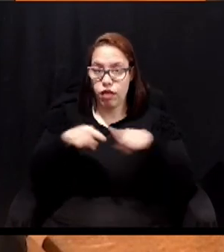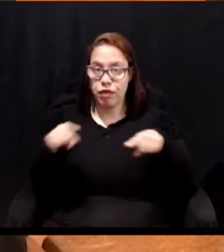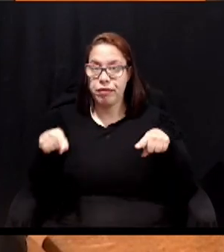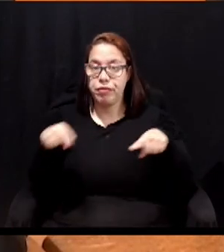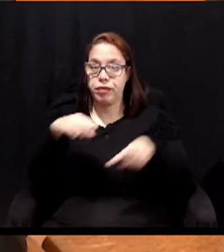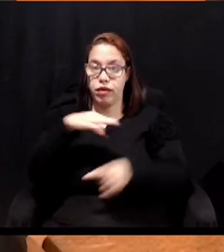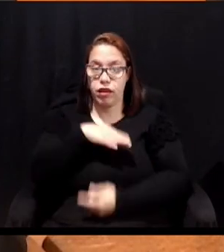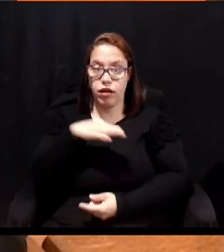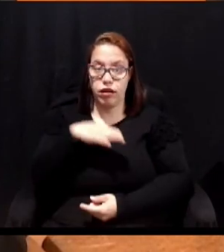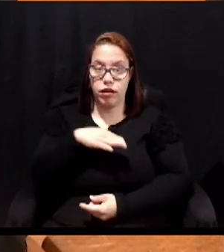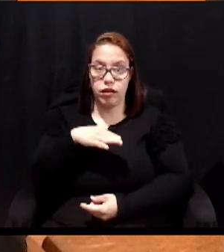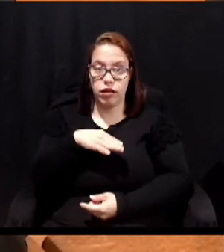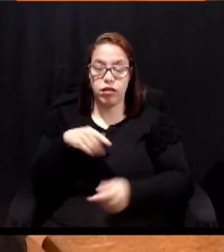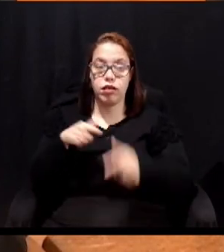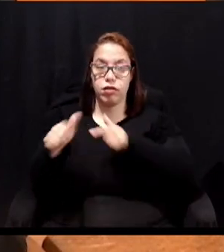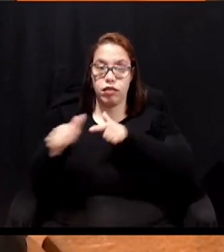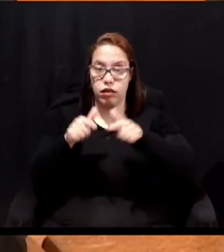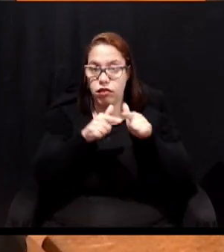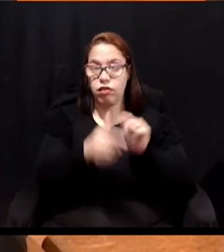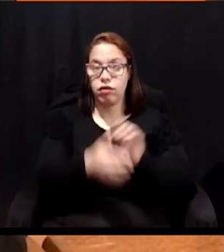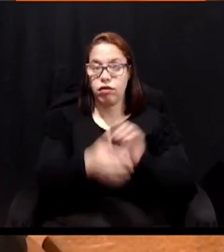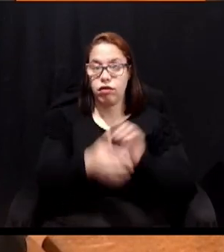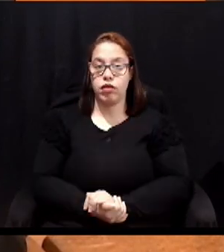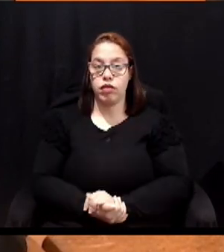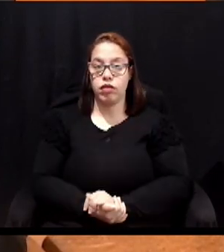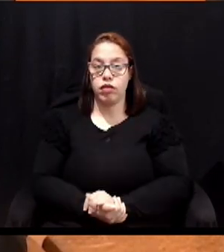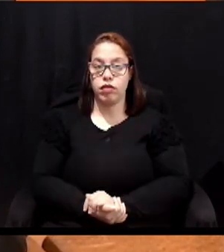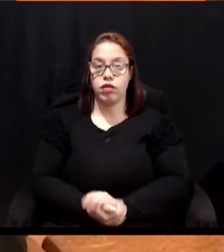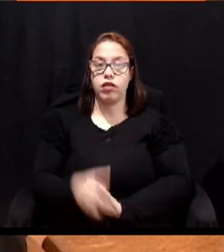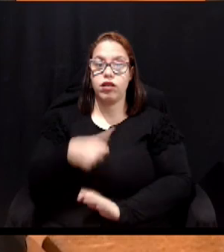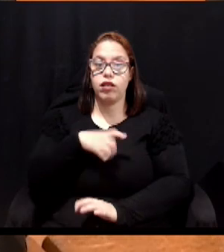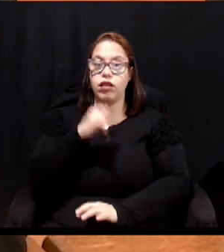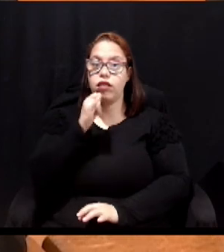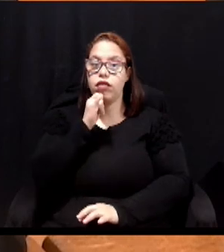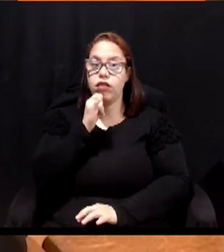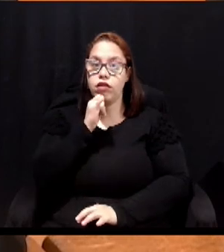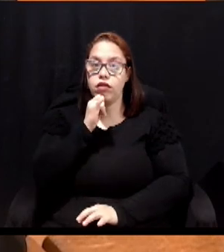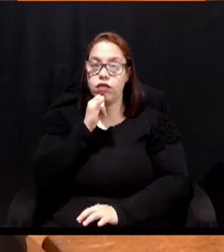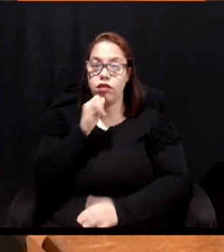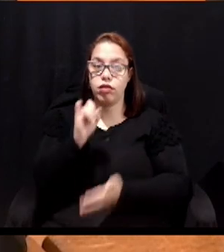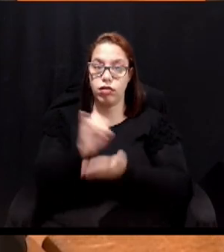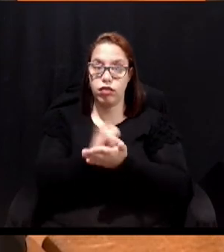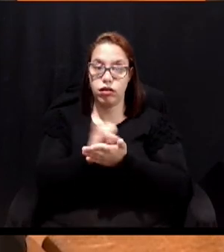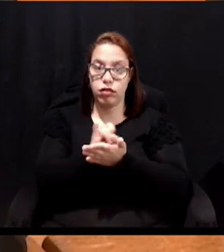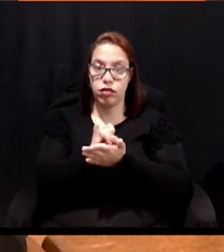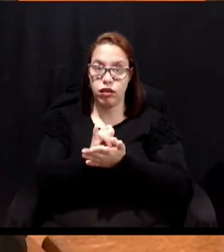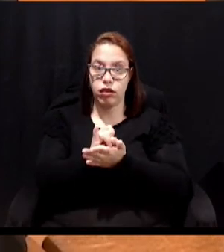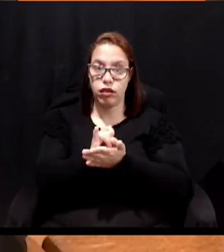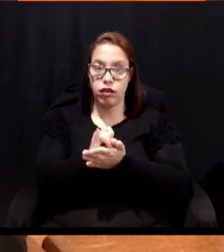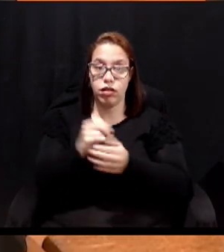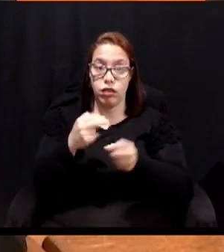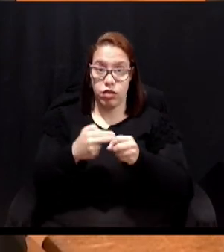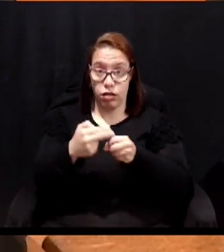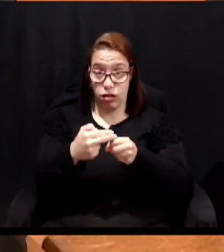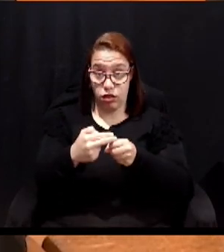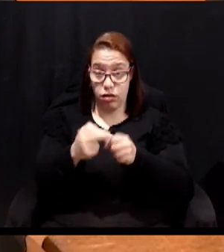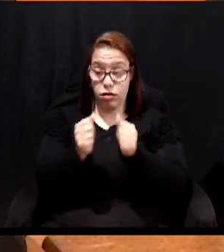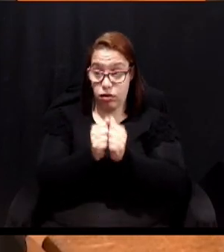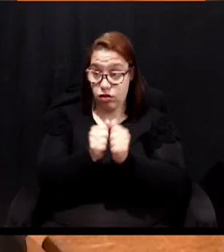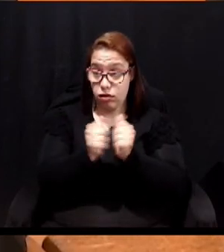sendo trabalhadas, né? Nós temos, por exemplo, um intercâmbio, um convênio com a Unicamp, né?